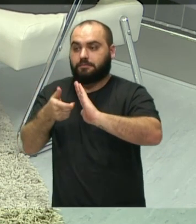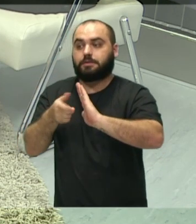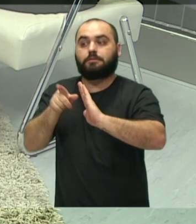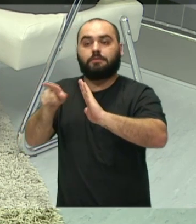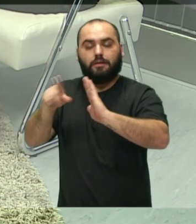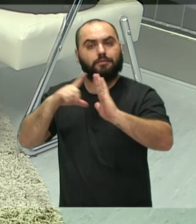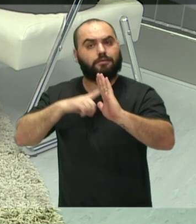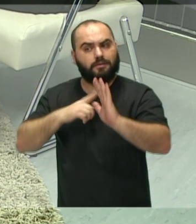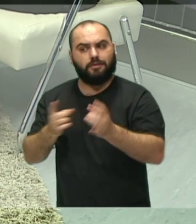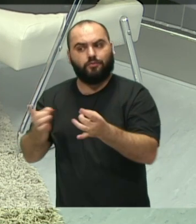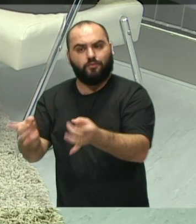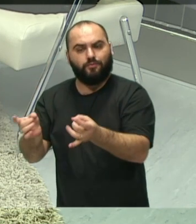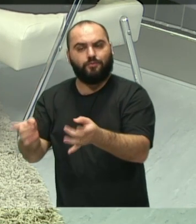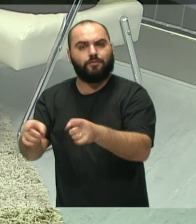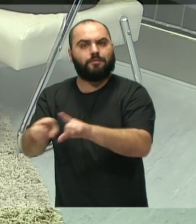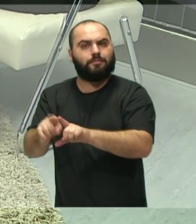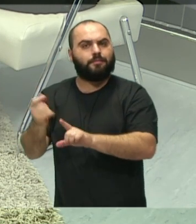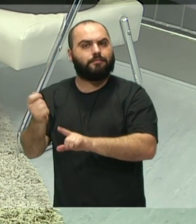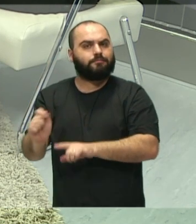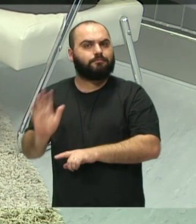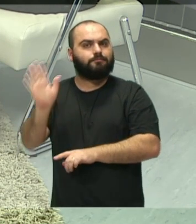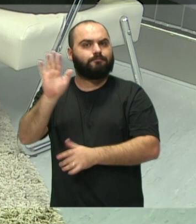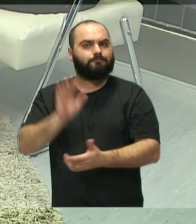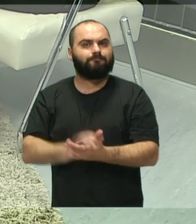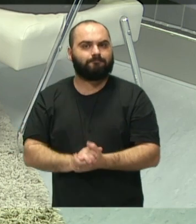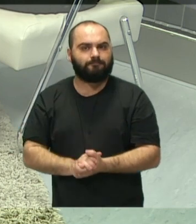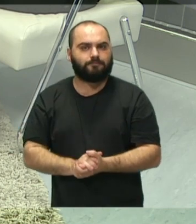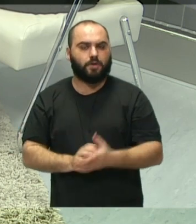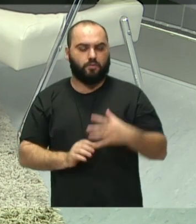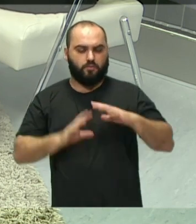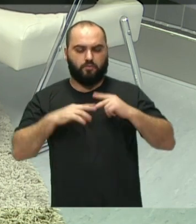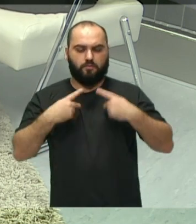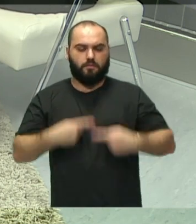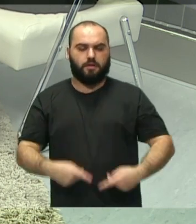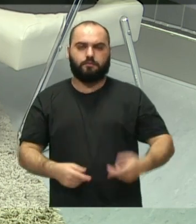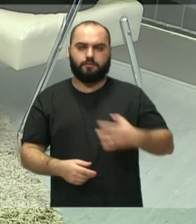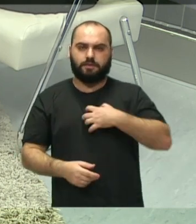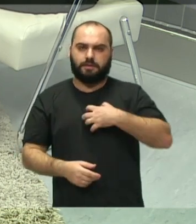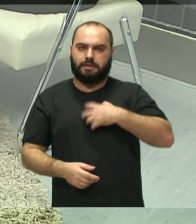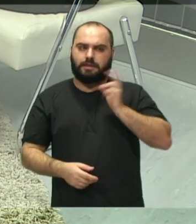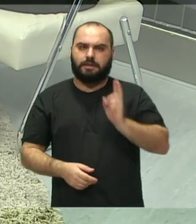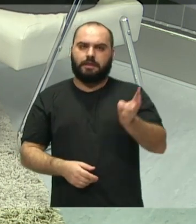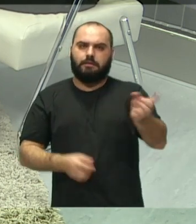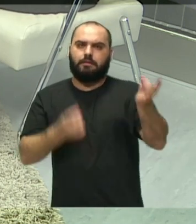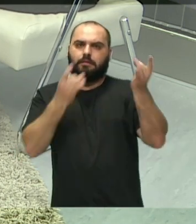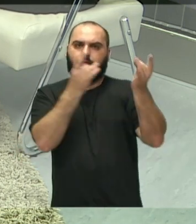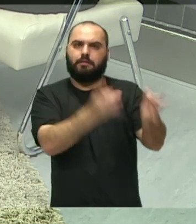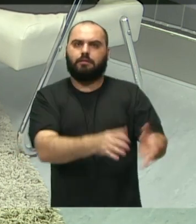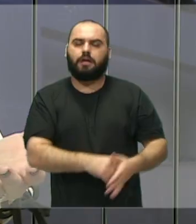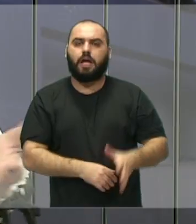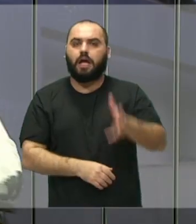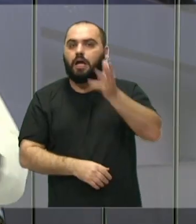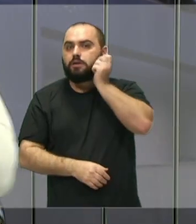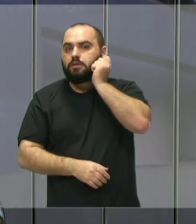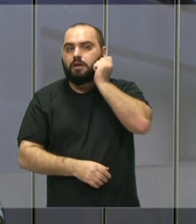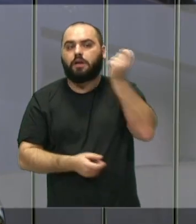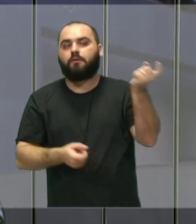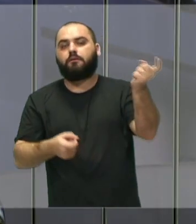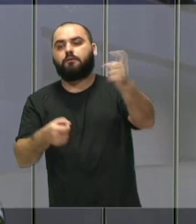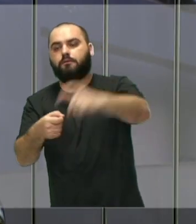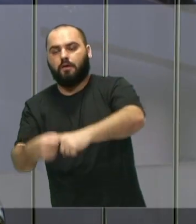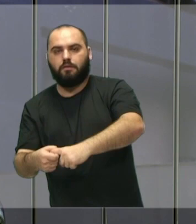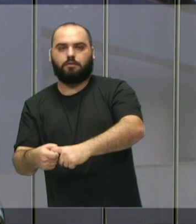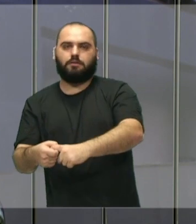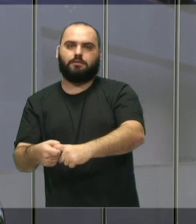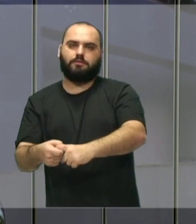o indivíduo, o próprio ser humano que vai se sentir o resto da vida abandonado. Quando ele é adotado, ele muitas vezes é devolvido, essa criança é devolvida. Então, olha só